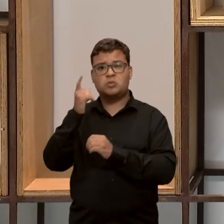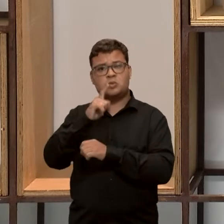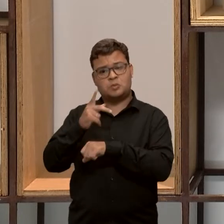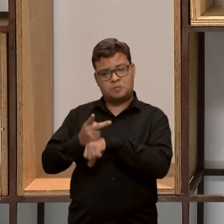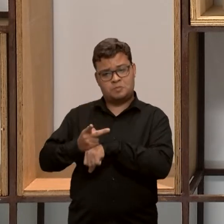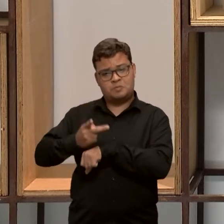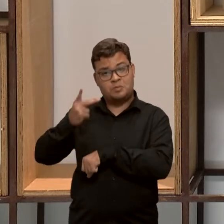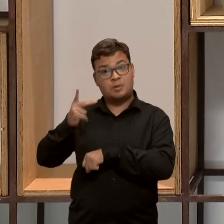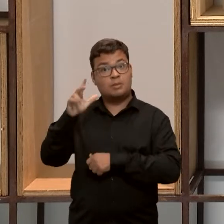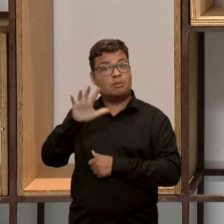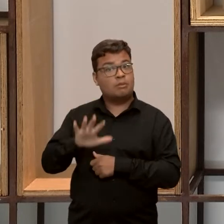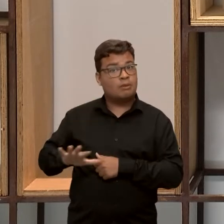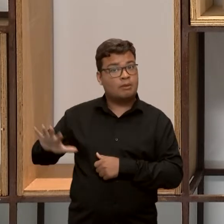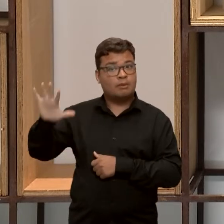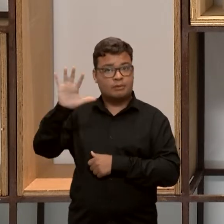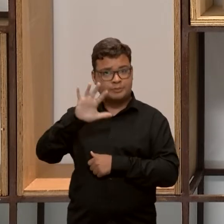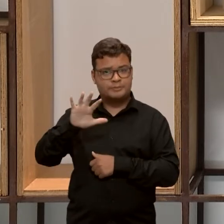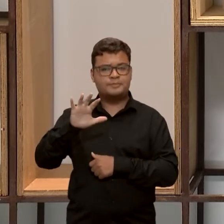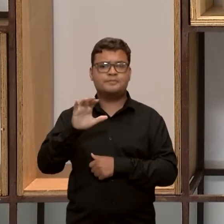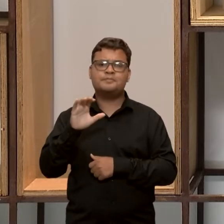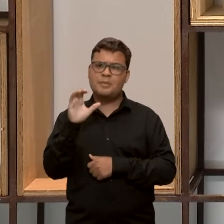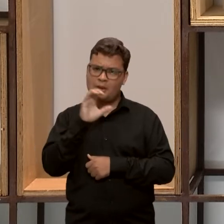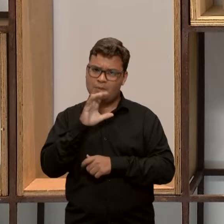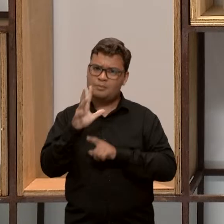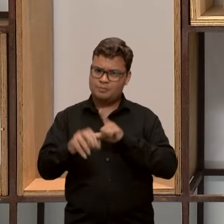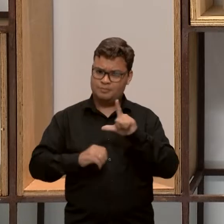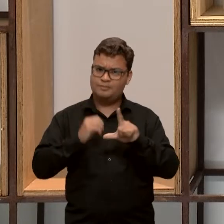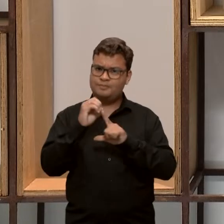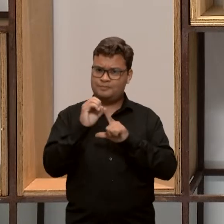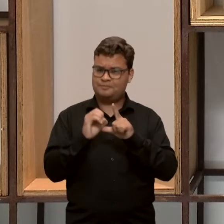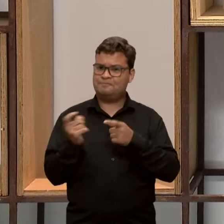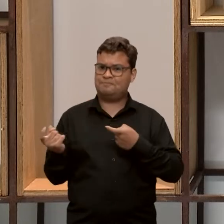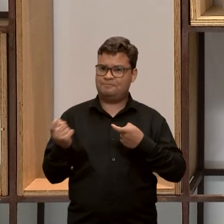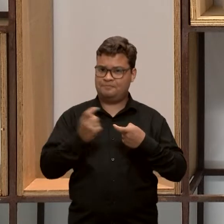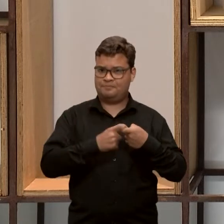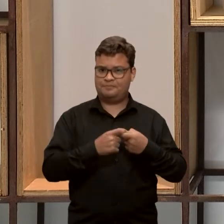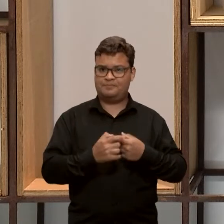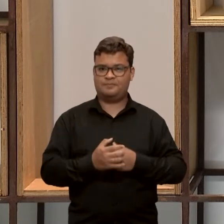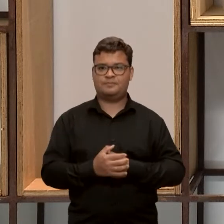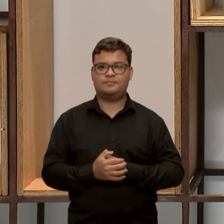premiado nacionalmente. Não saia daí, o Mundo UFG volta em instantes.